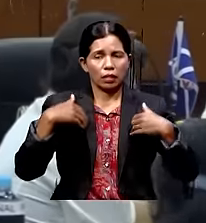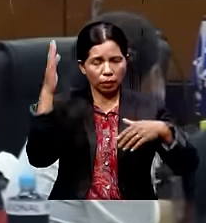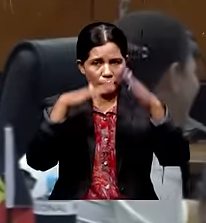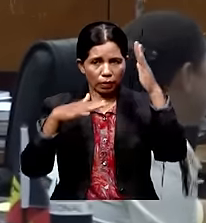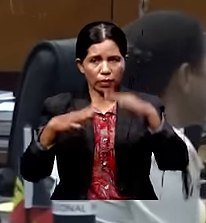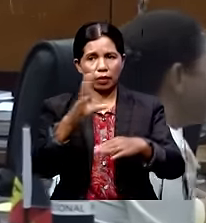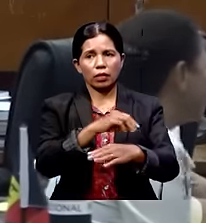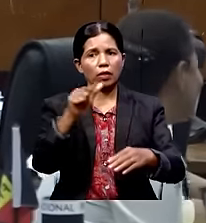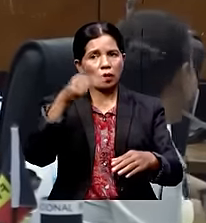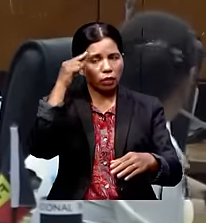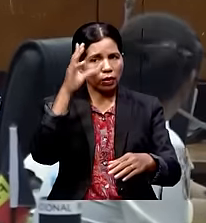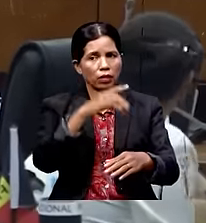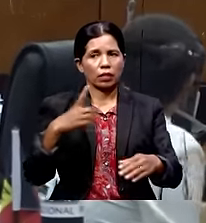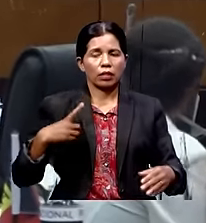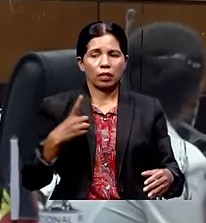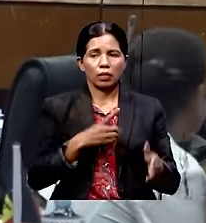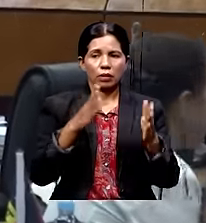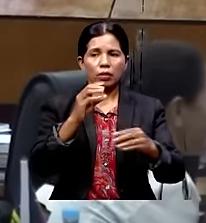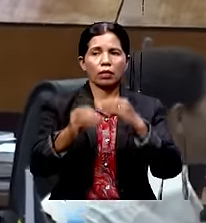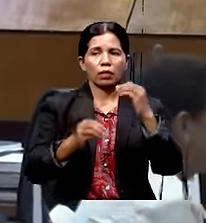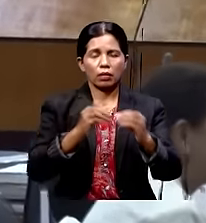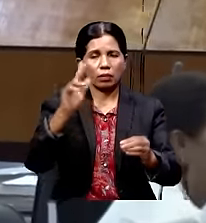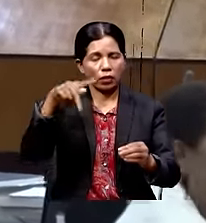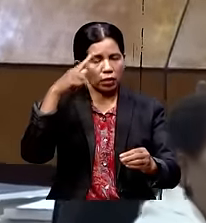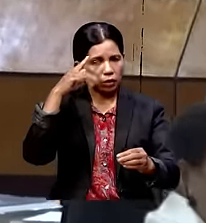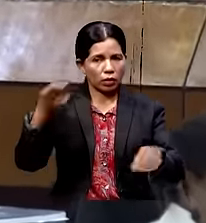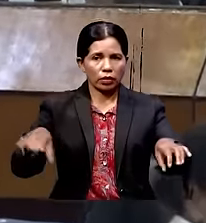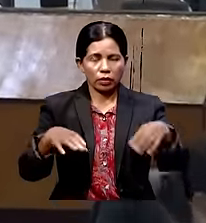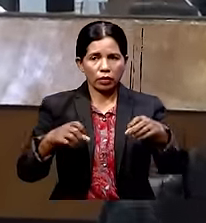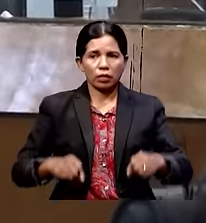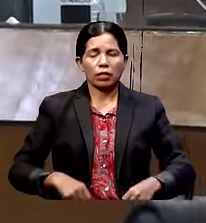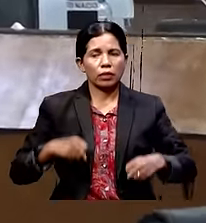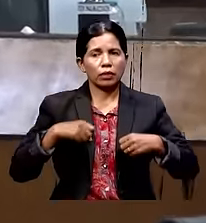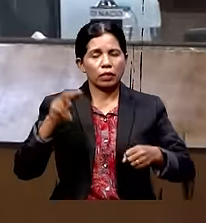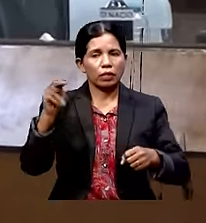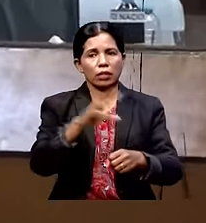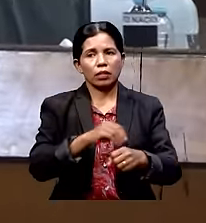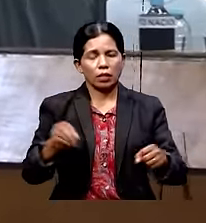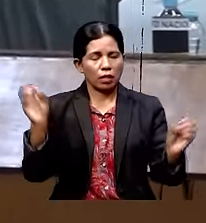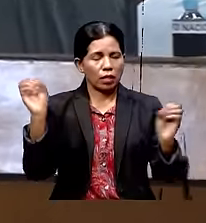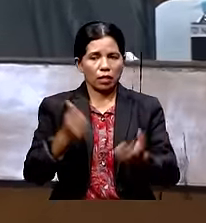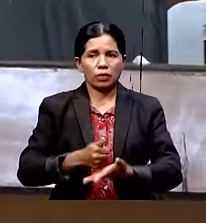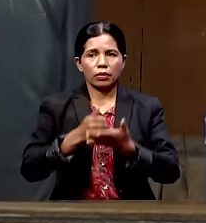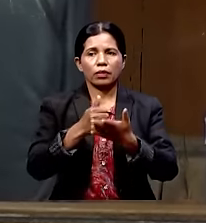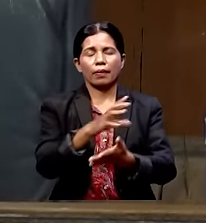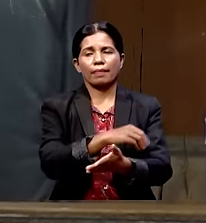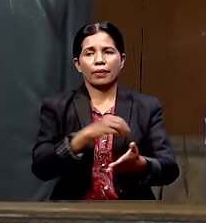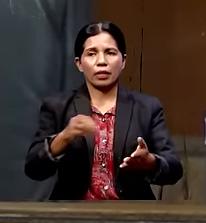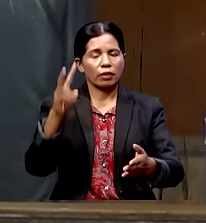desentendimento entre o governo e o deputado Sira com a politização e a serviço saúde não há atendimento Sira. E a sessão